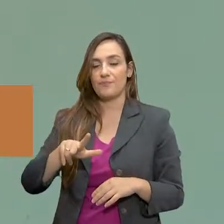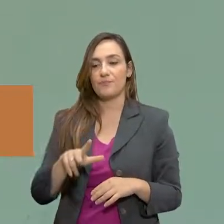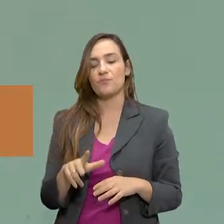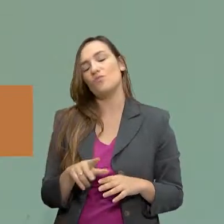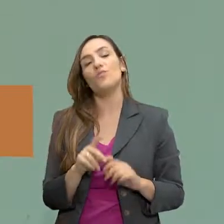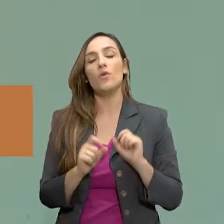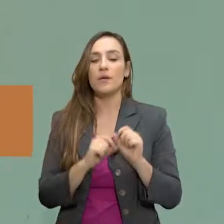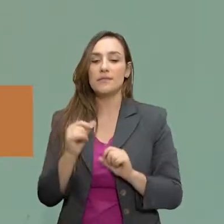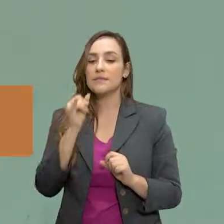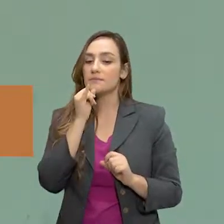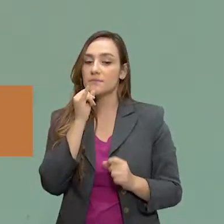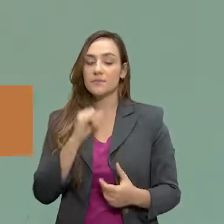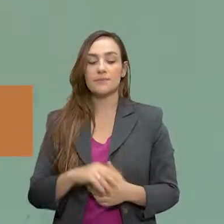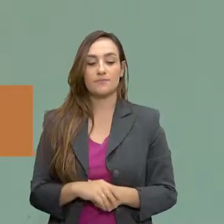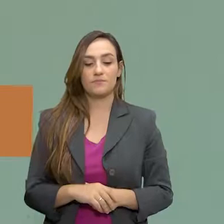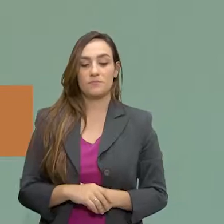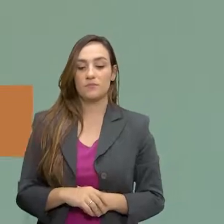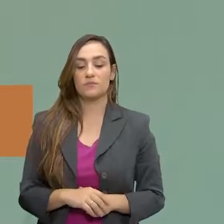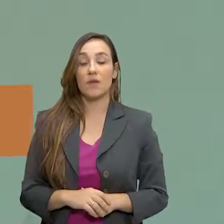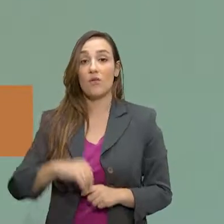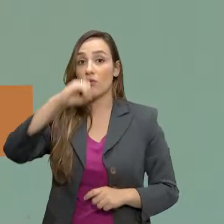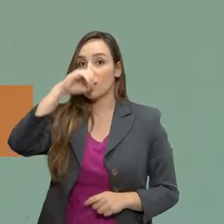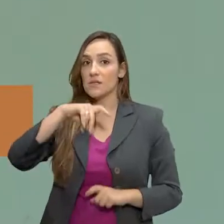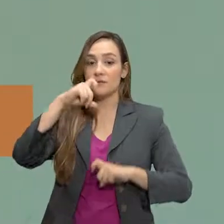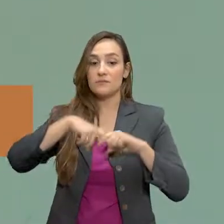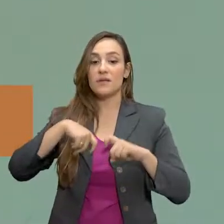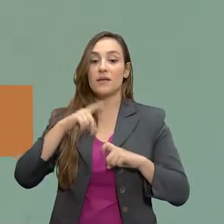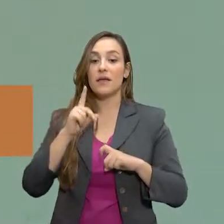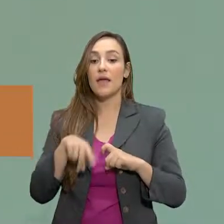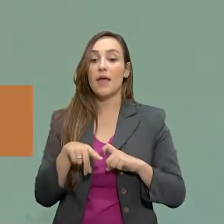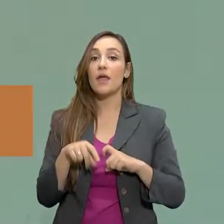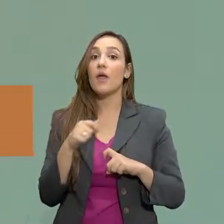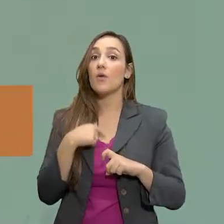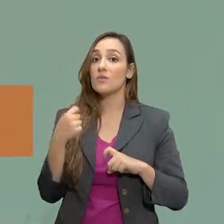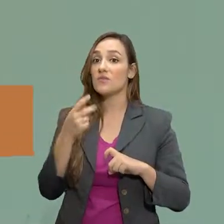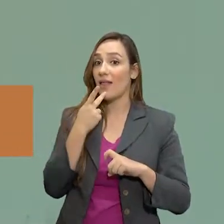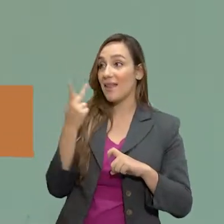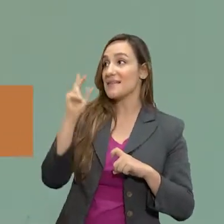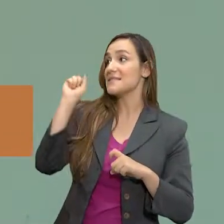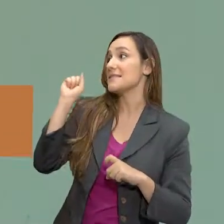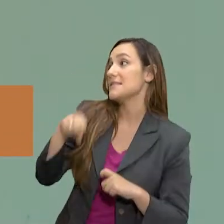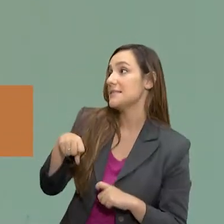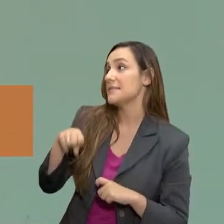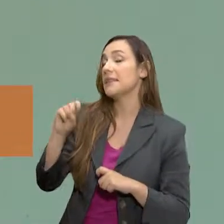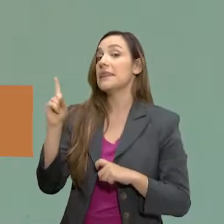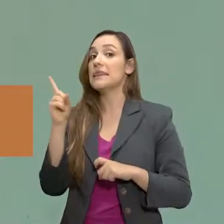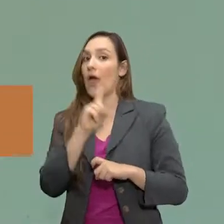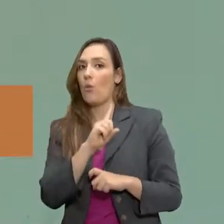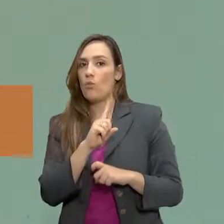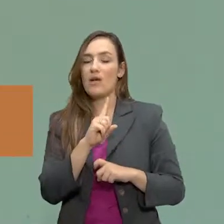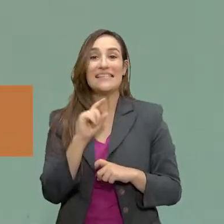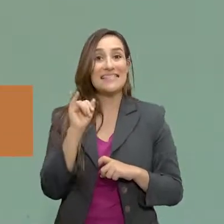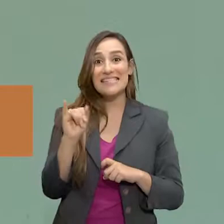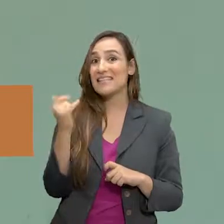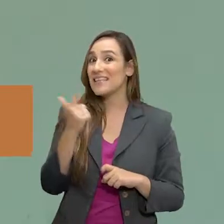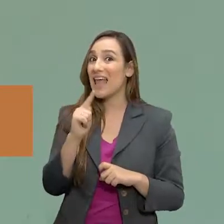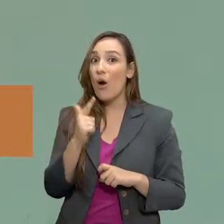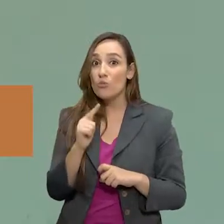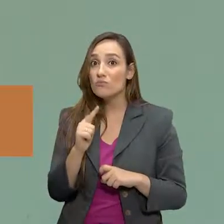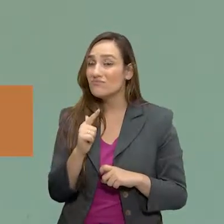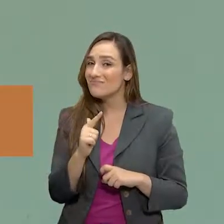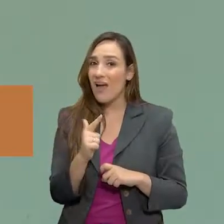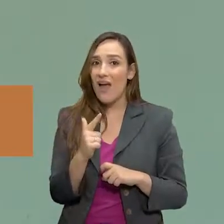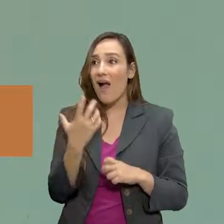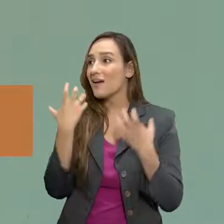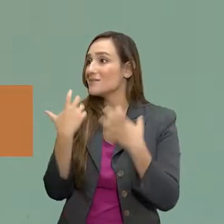crime que tem a ver com a violência sexual, o consentimento é o principal, né? São crimes também